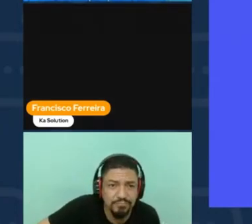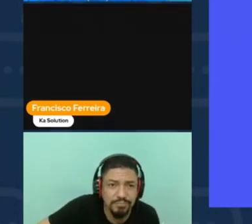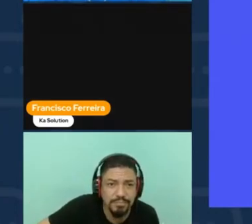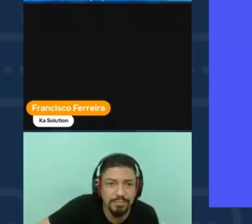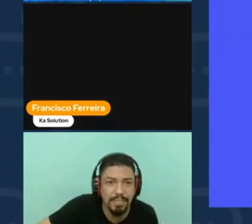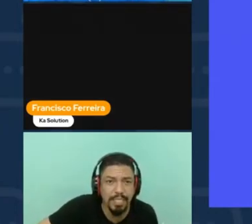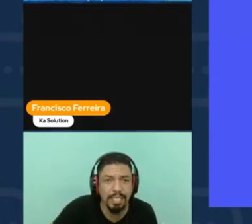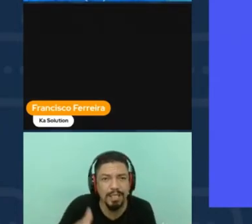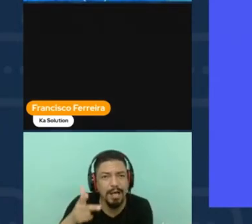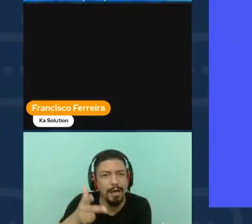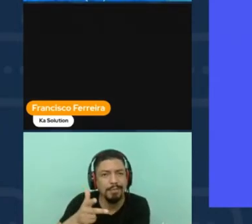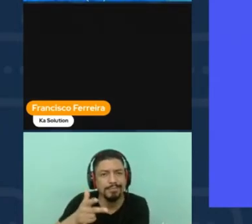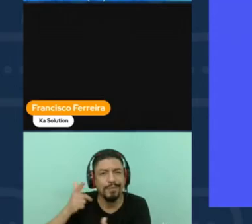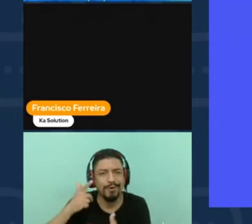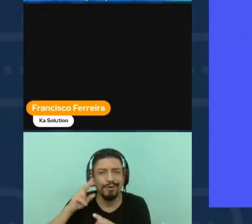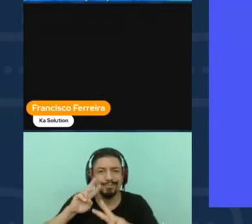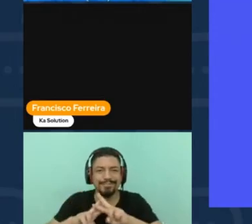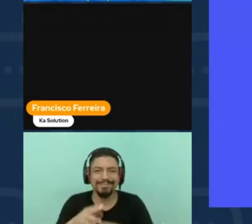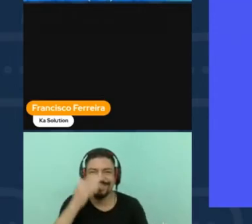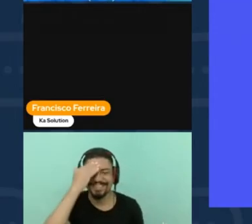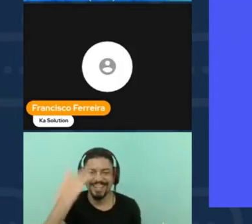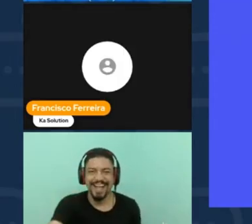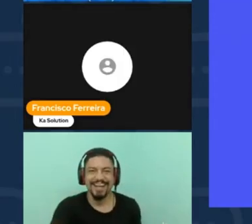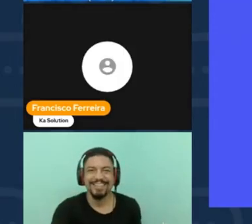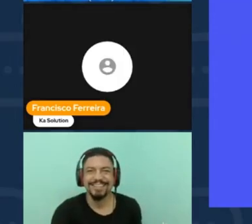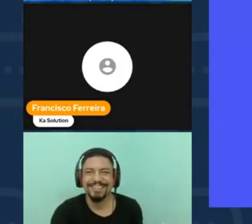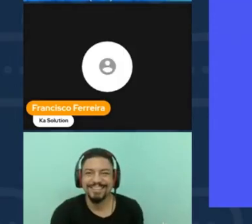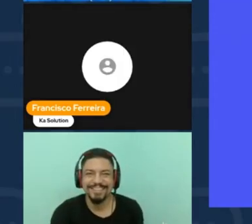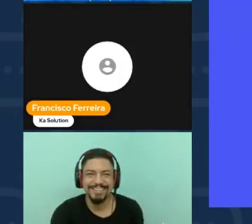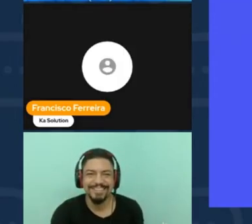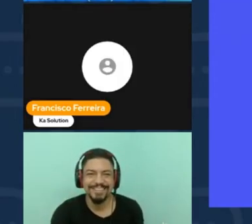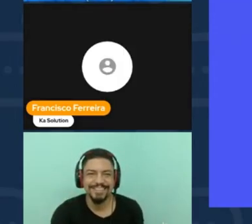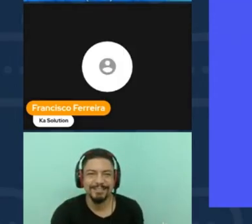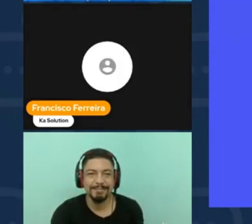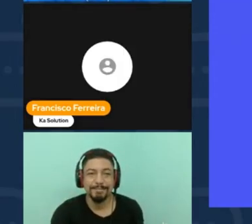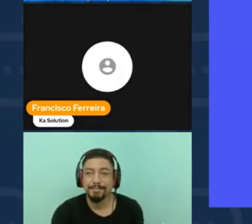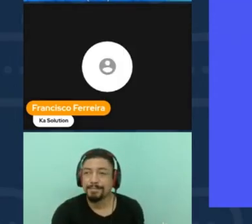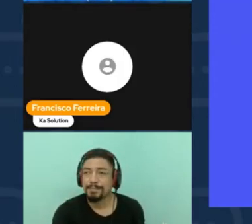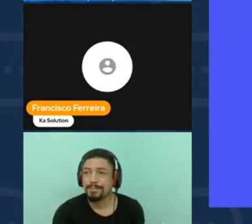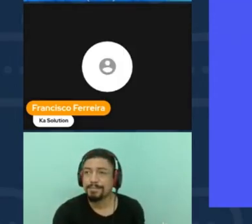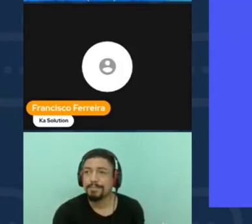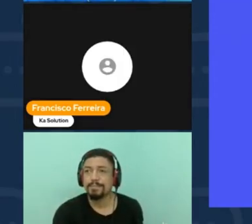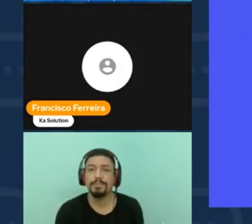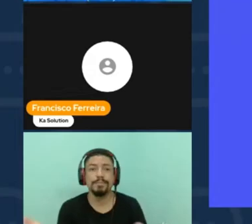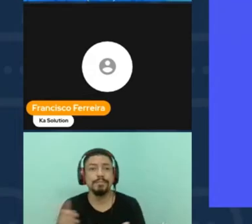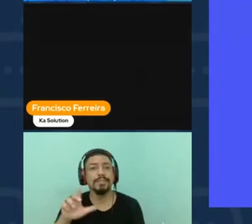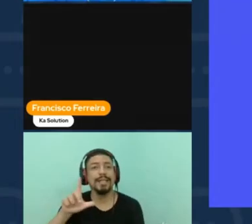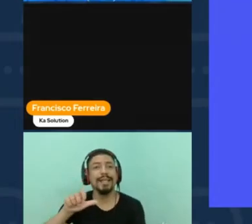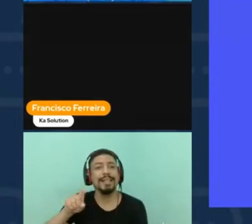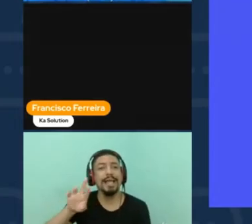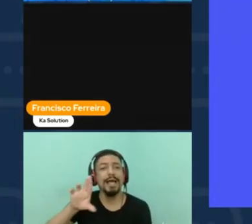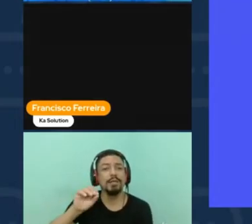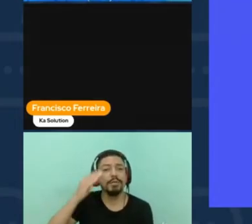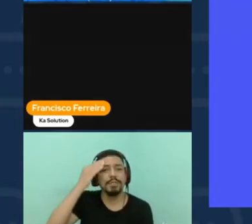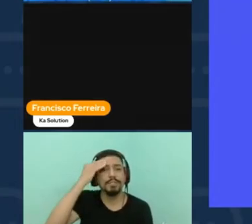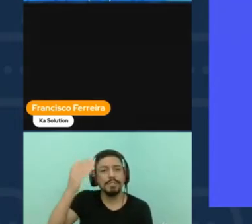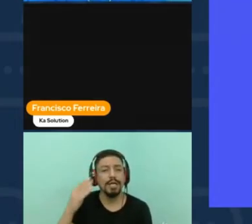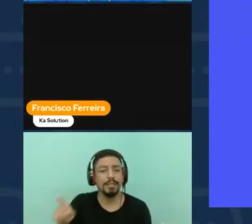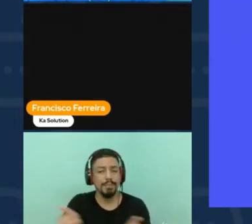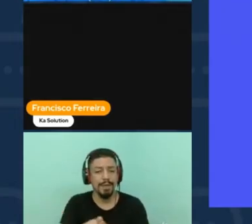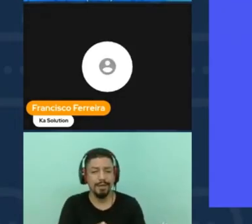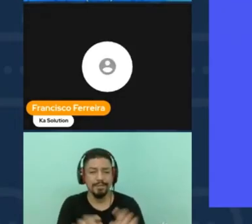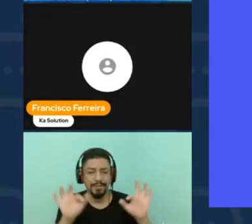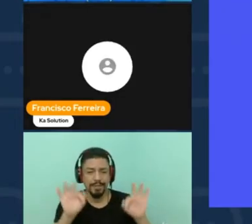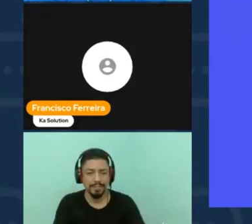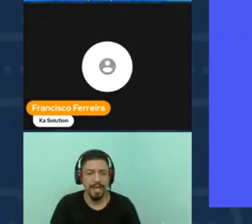câmera. Obrigado, viu, meu parceiro? Obrigado pela ajuda. Chamar o Leandrão também para participar do